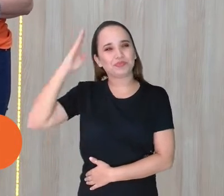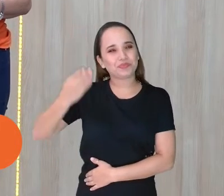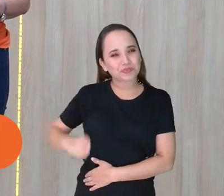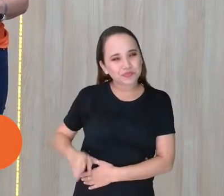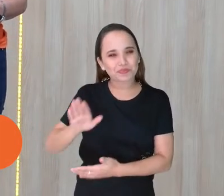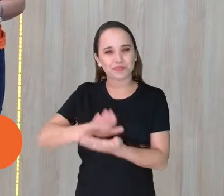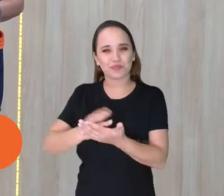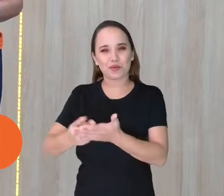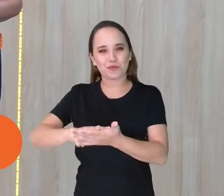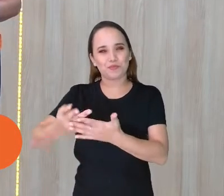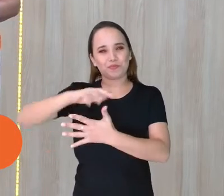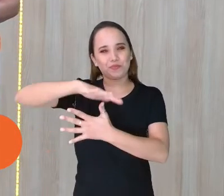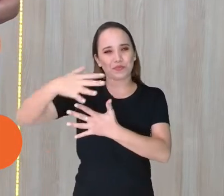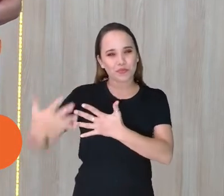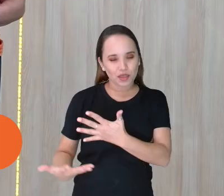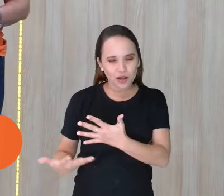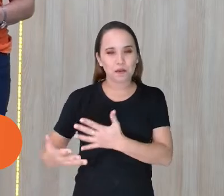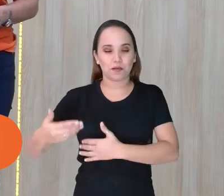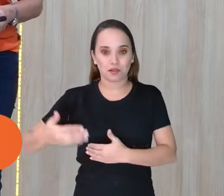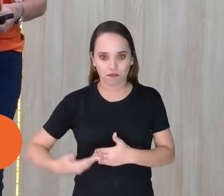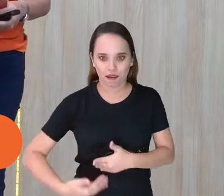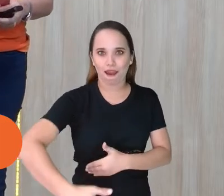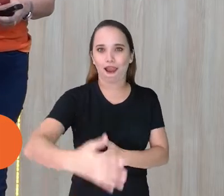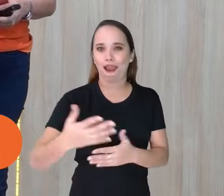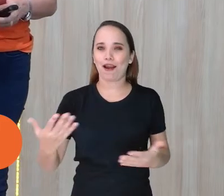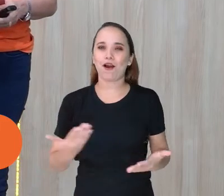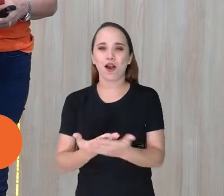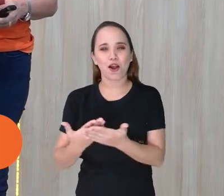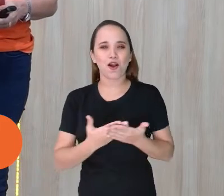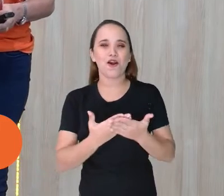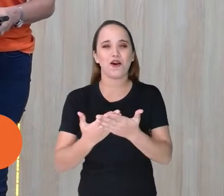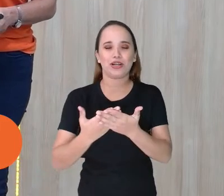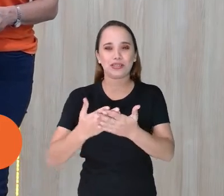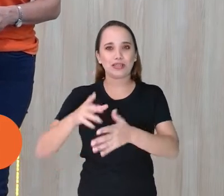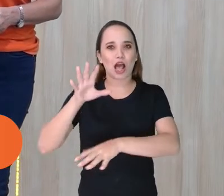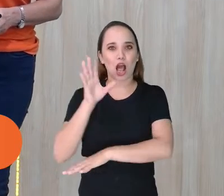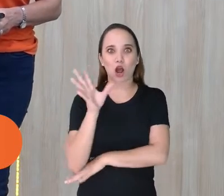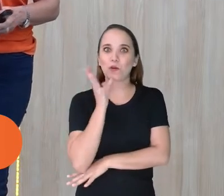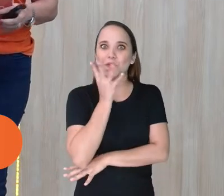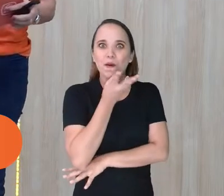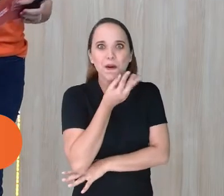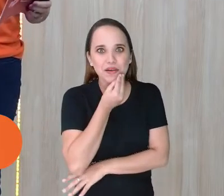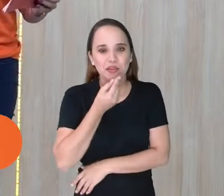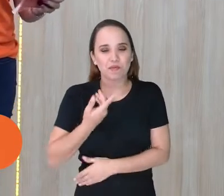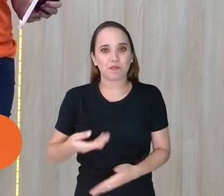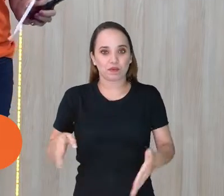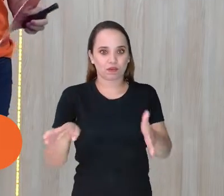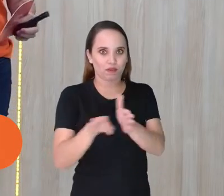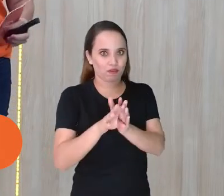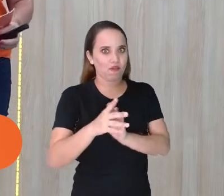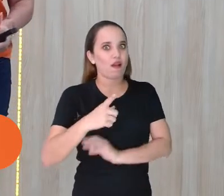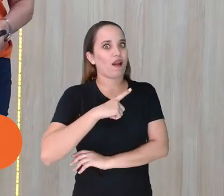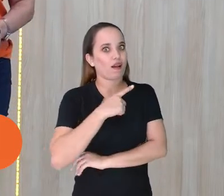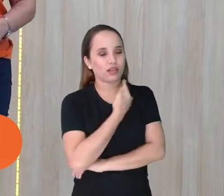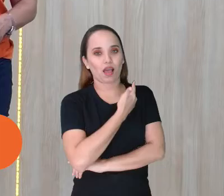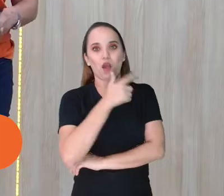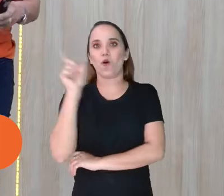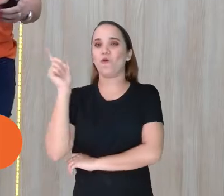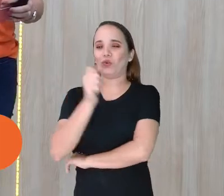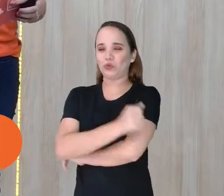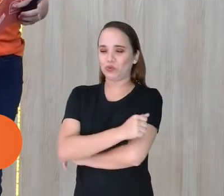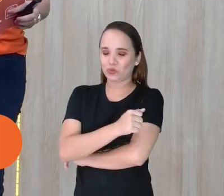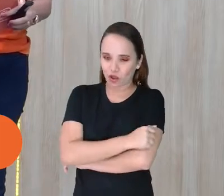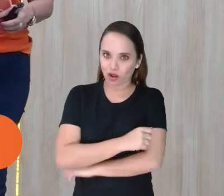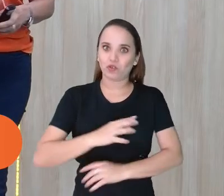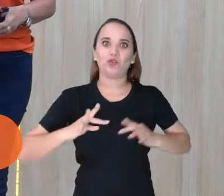querida Brielle, que vai conosco nessa linda viagem do conhecimento para que possamos atingir mais estudantes, para que todos